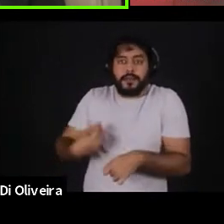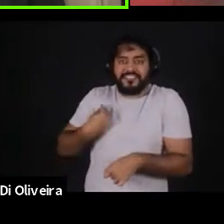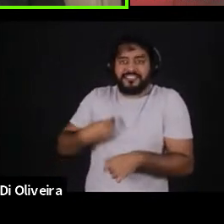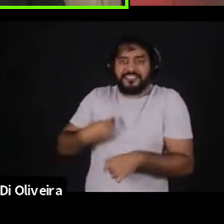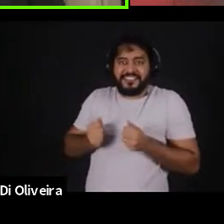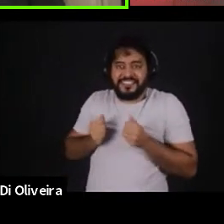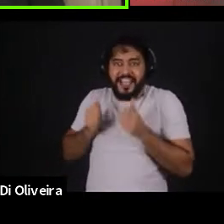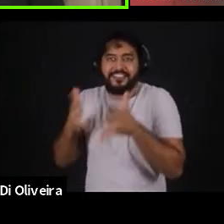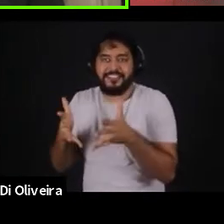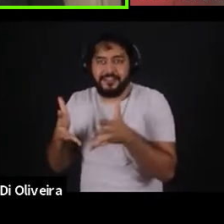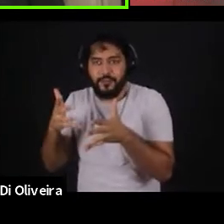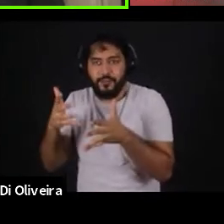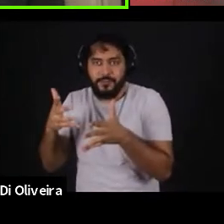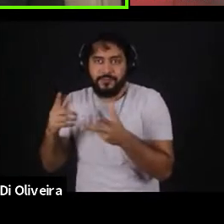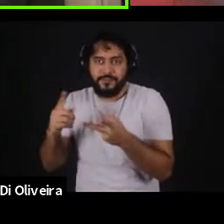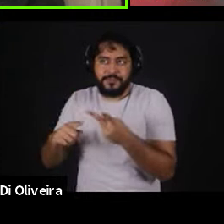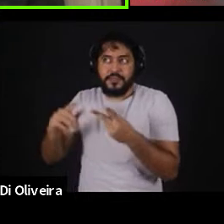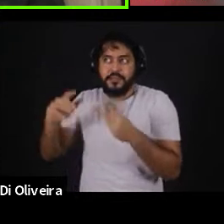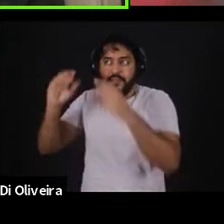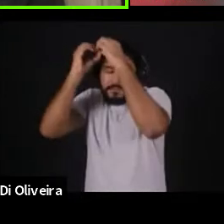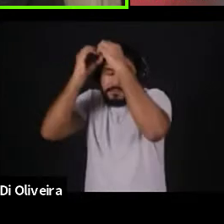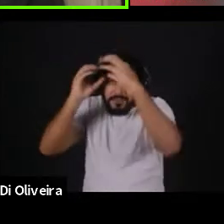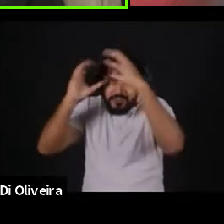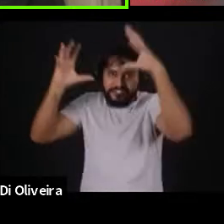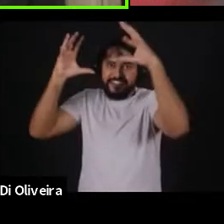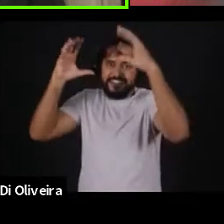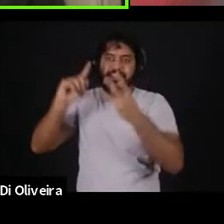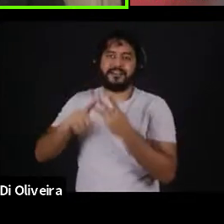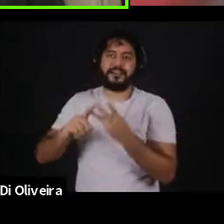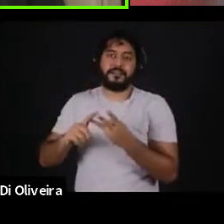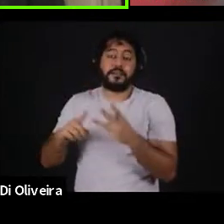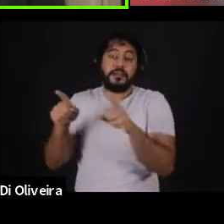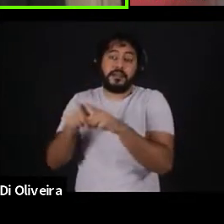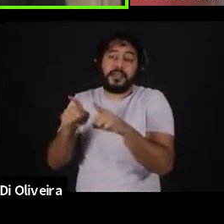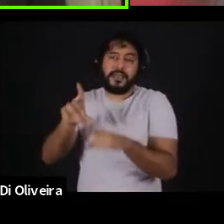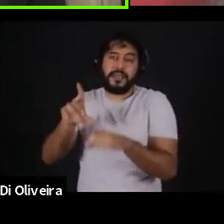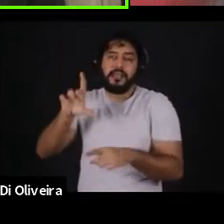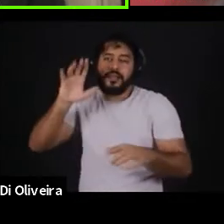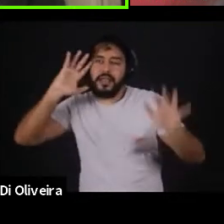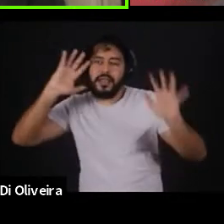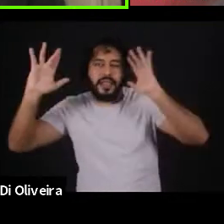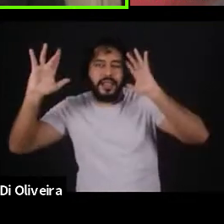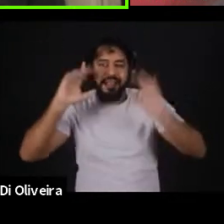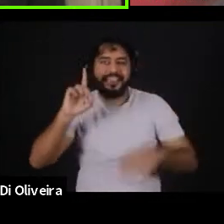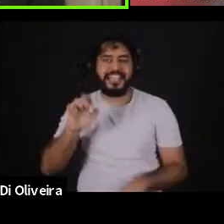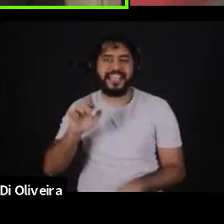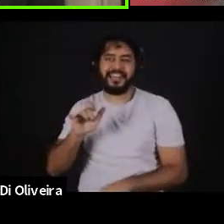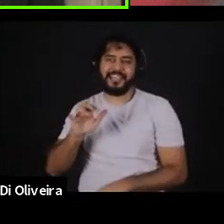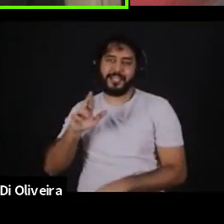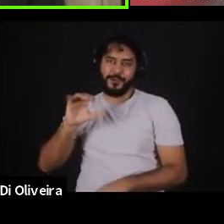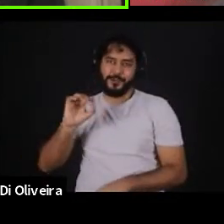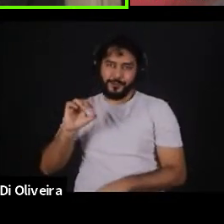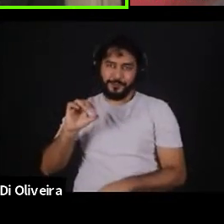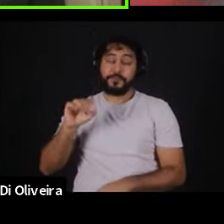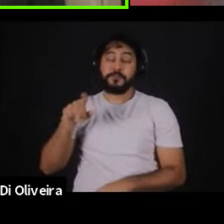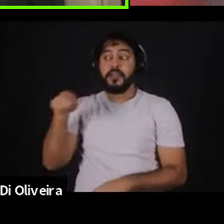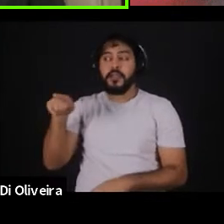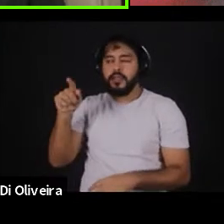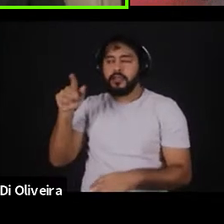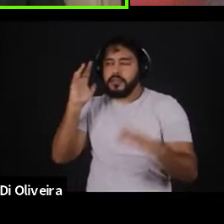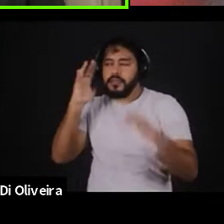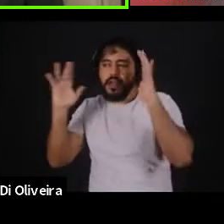só pode existir como imaginação, e só pode existir como delírio. E aí, esse delirar